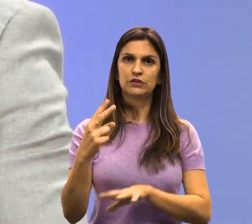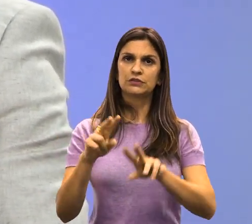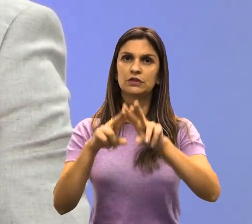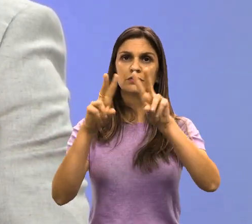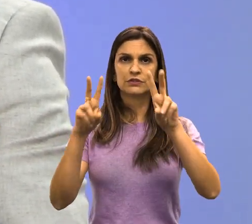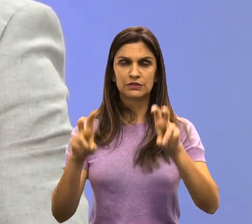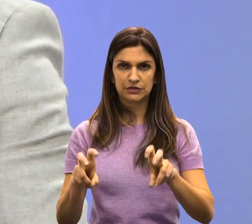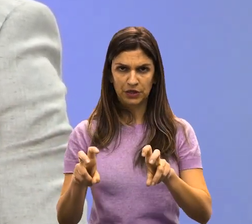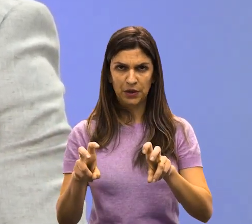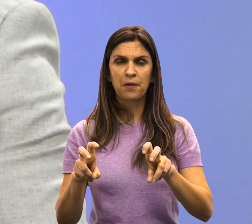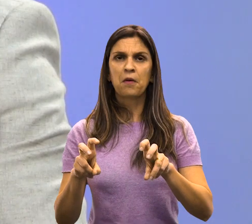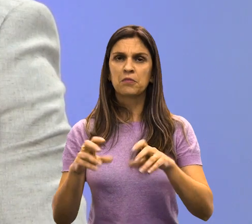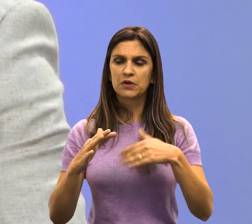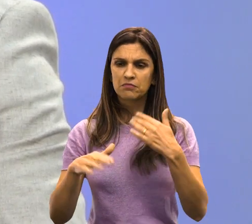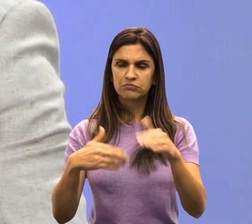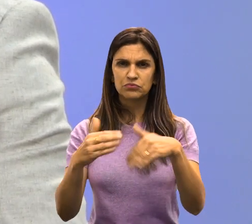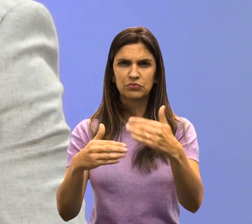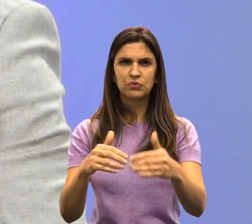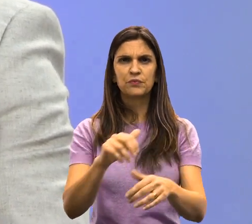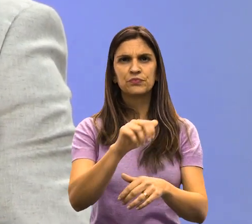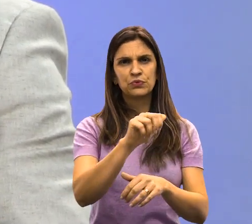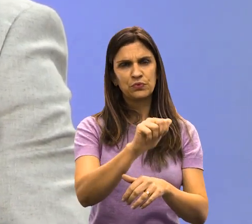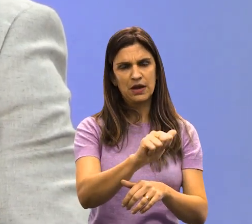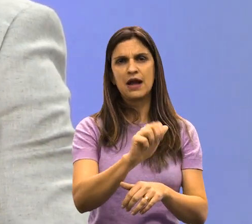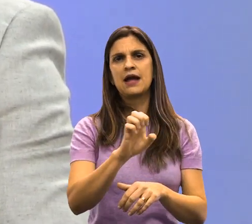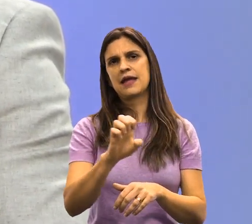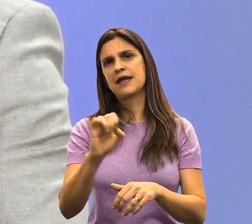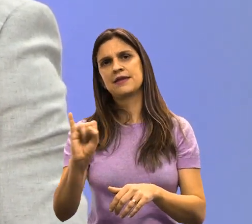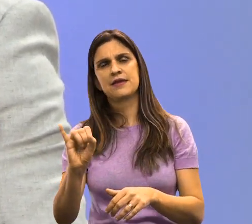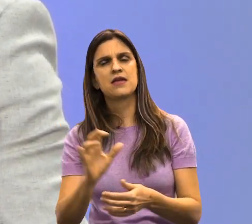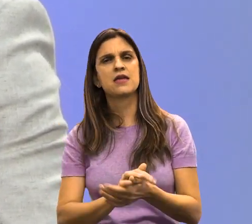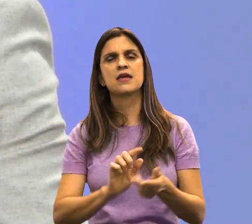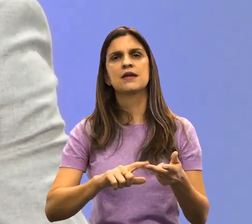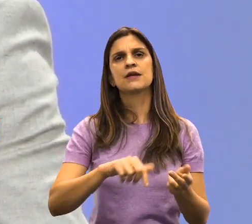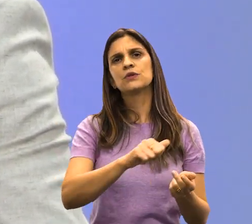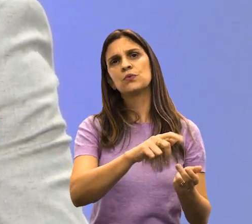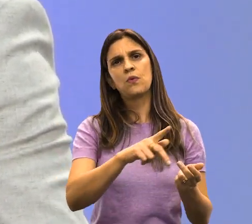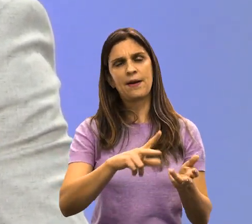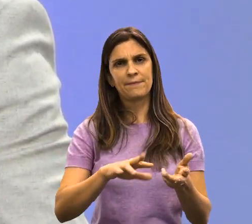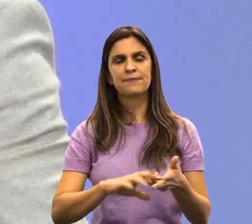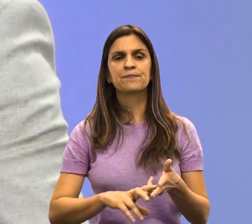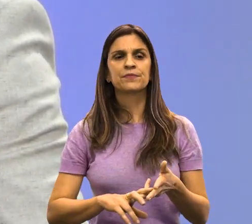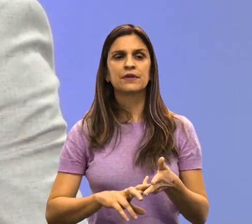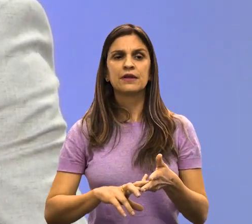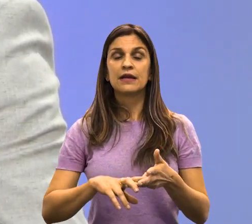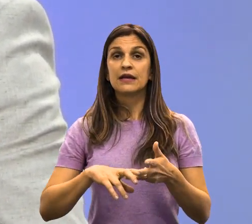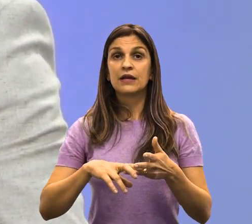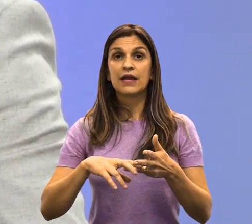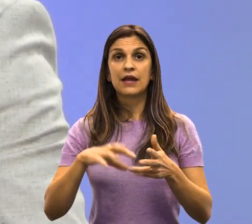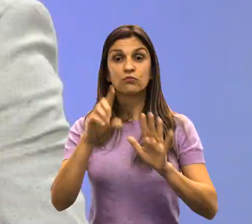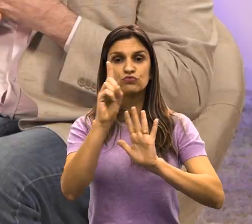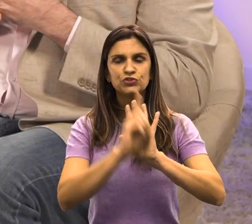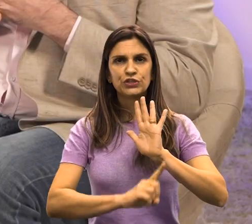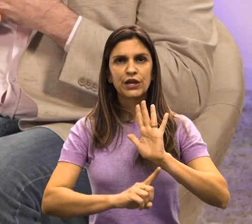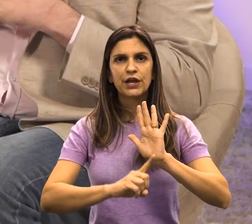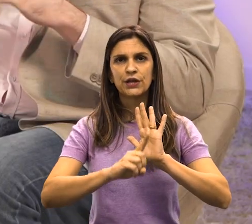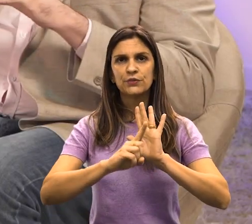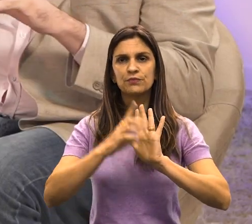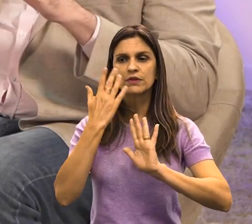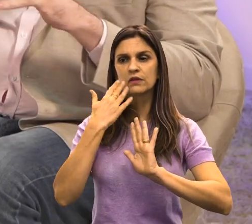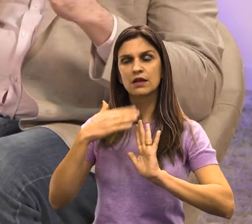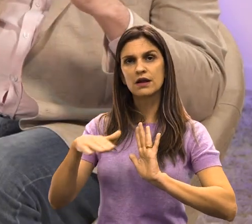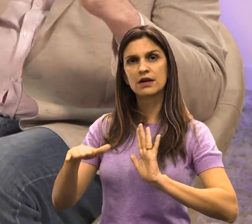do AP, da valorização do AEI, né, para que a criança tenha o direito de ter um assistente,